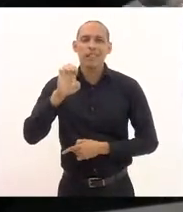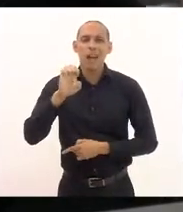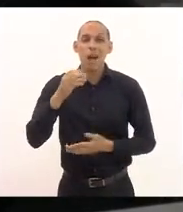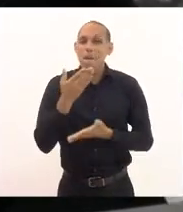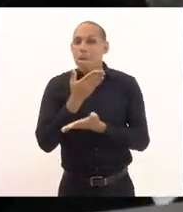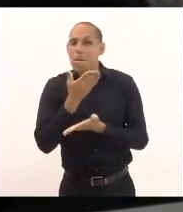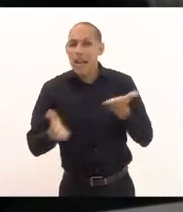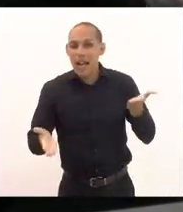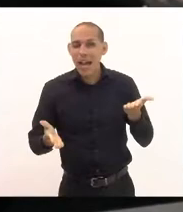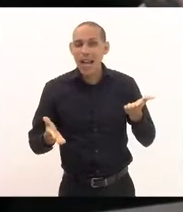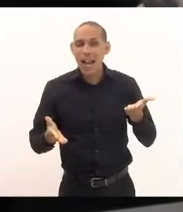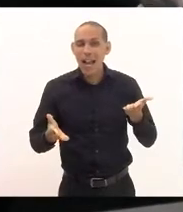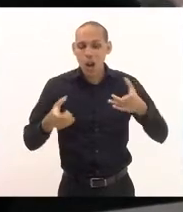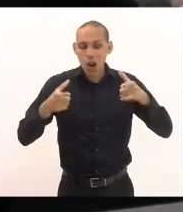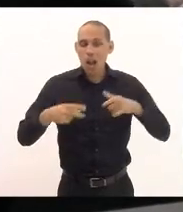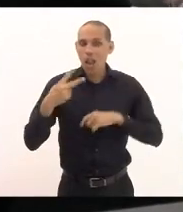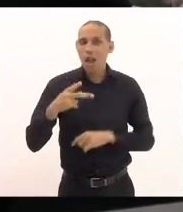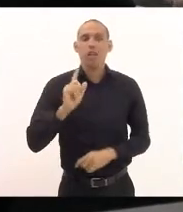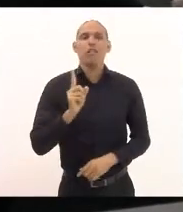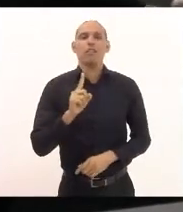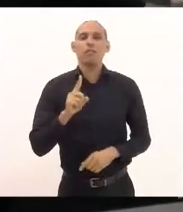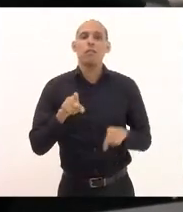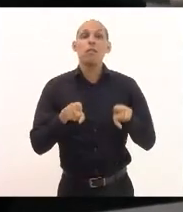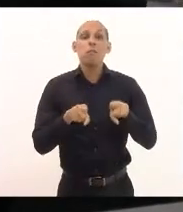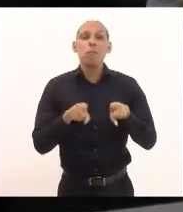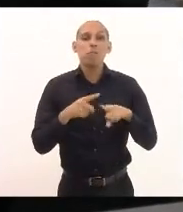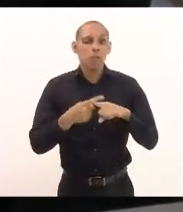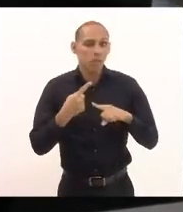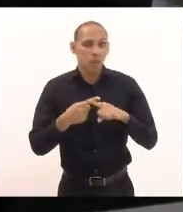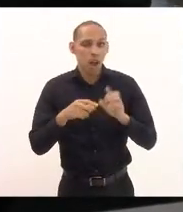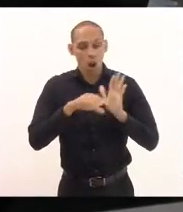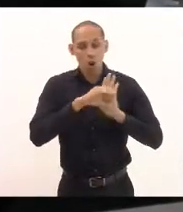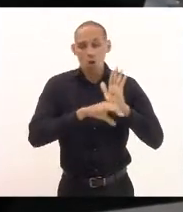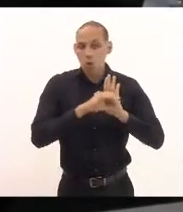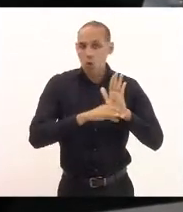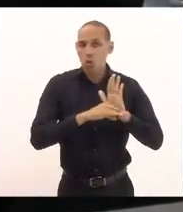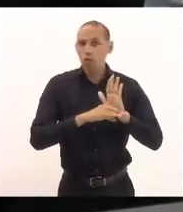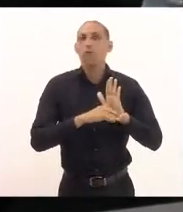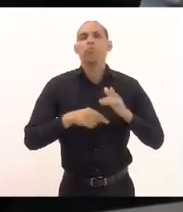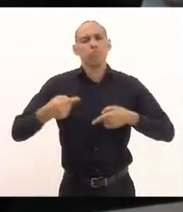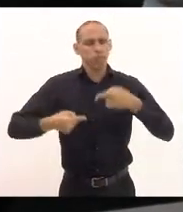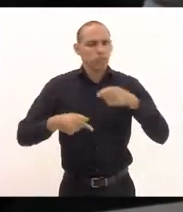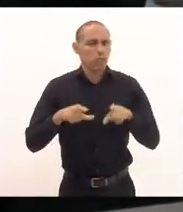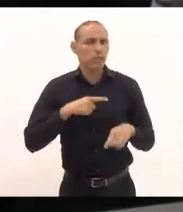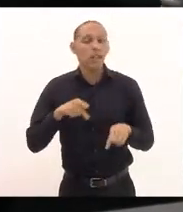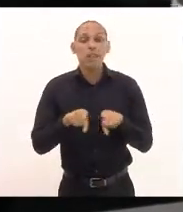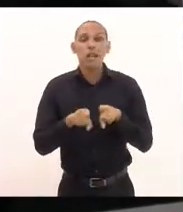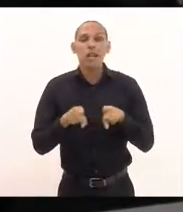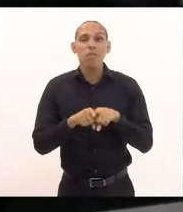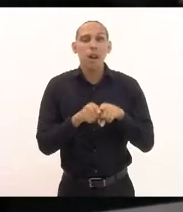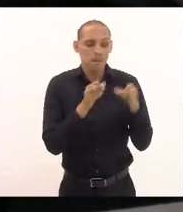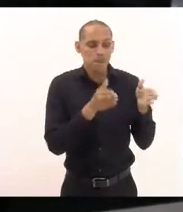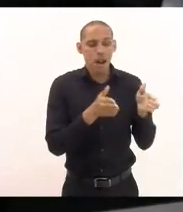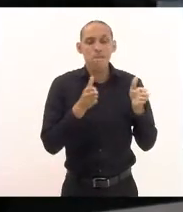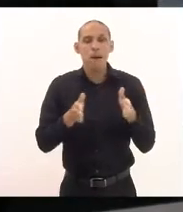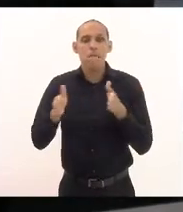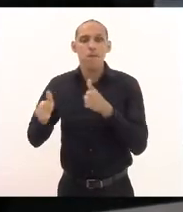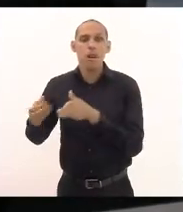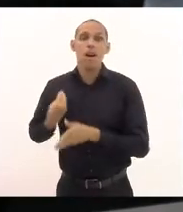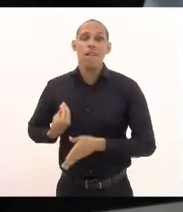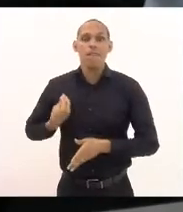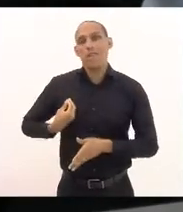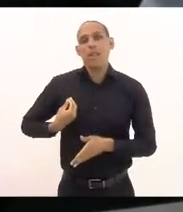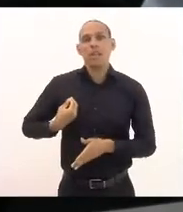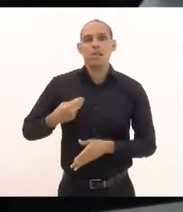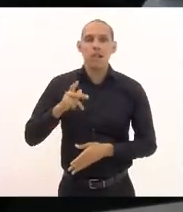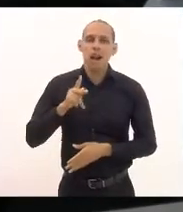origem. Porque, além da discussão do currículo, do conteúdo da proposta, tem uma reorganização na vida profissional dos professores. Então,